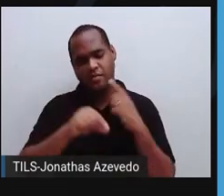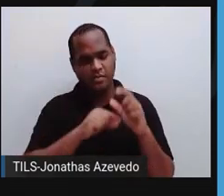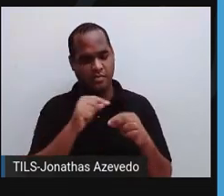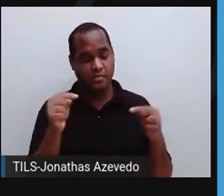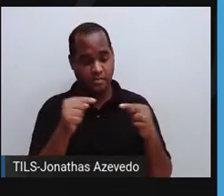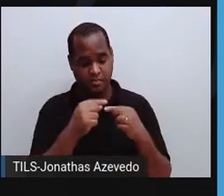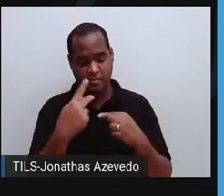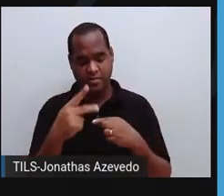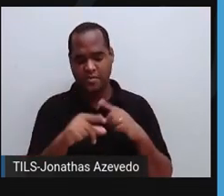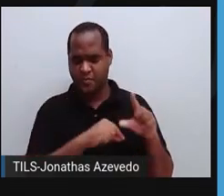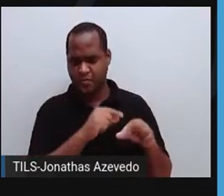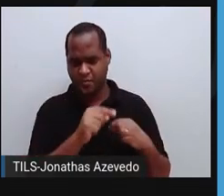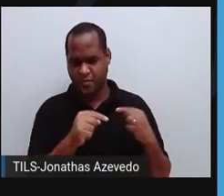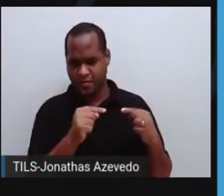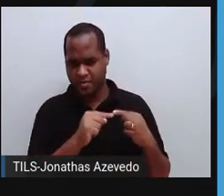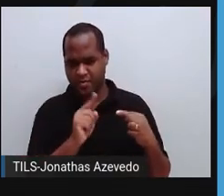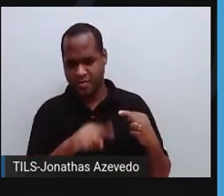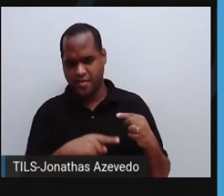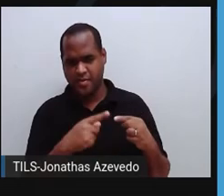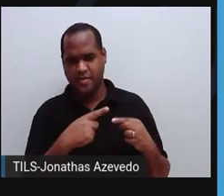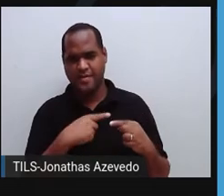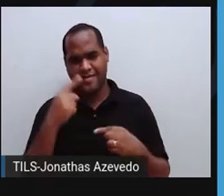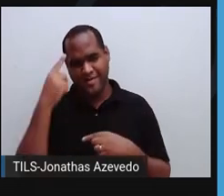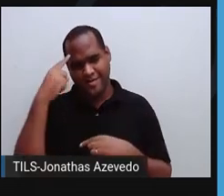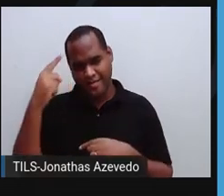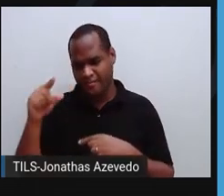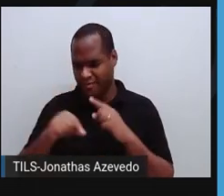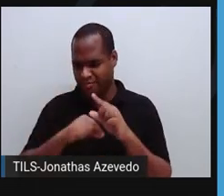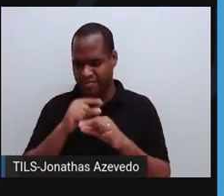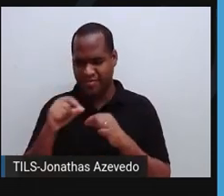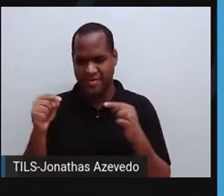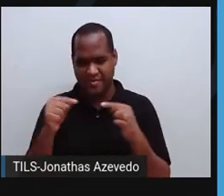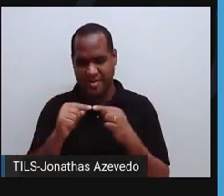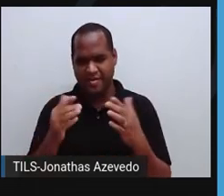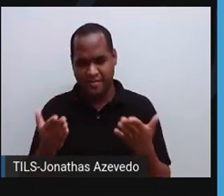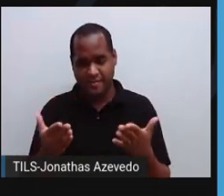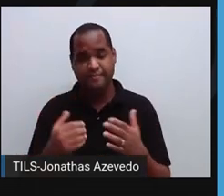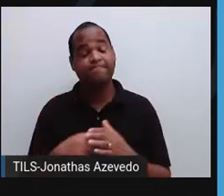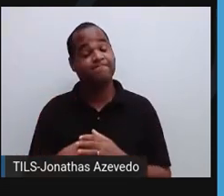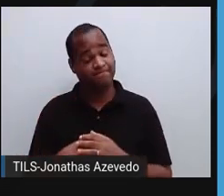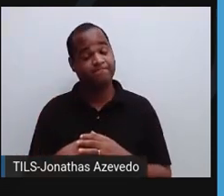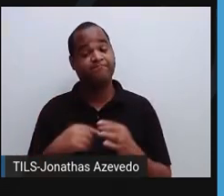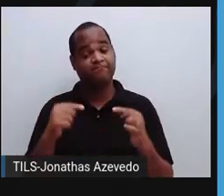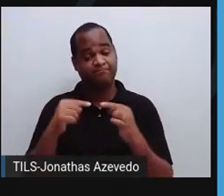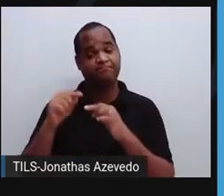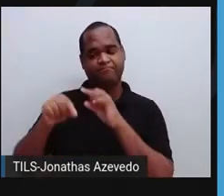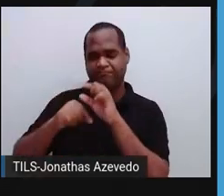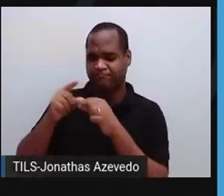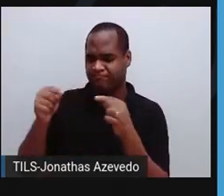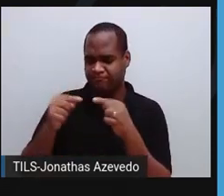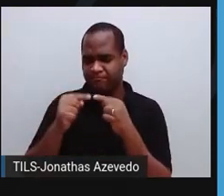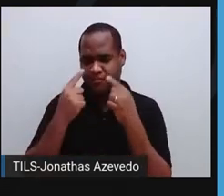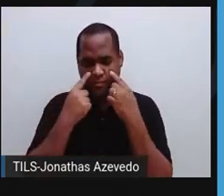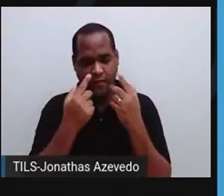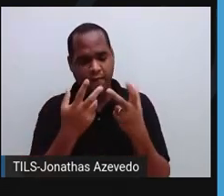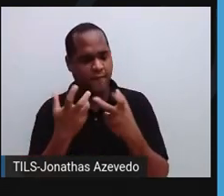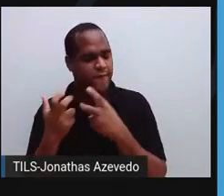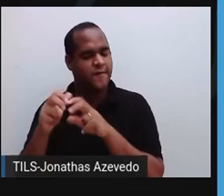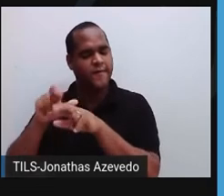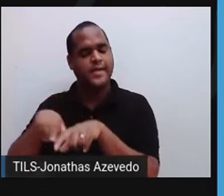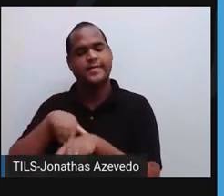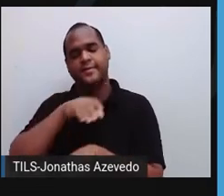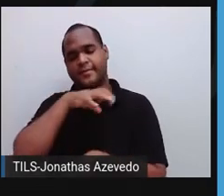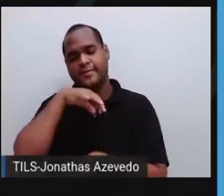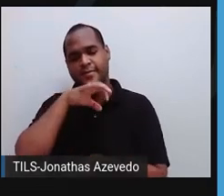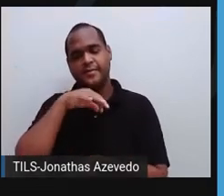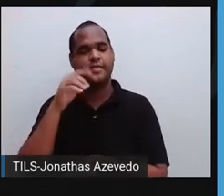escolha, eu não faço ali um gargalo para fazer essa escolha, é isso que ele pensava. Ele observou muitas espécies e um dos casos que